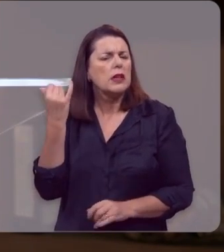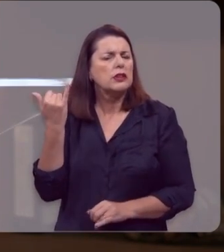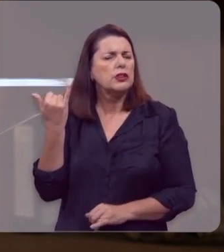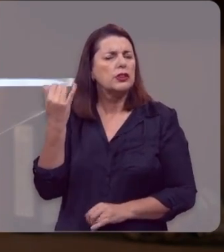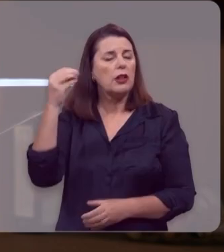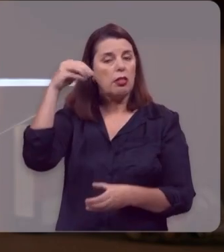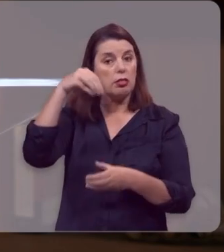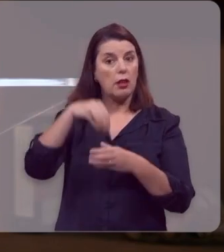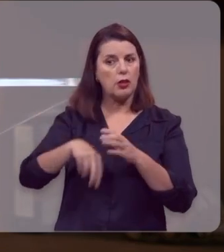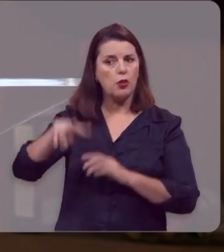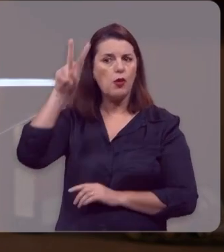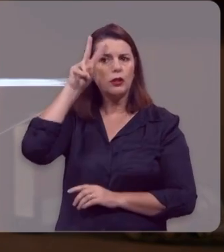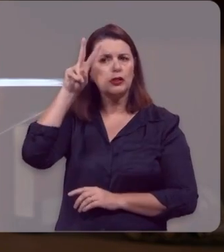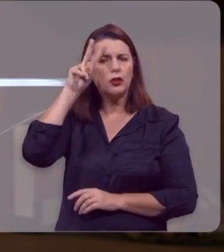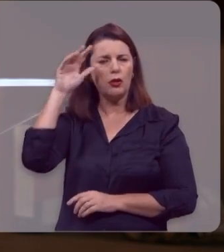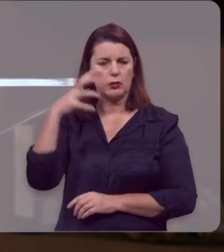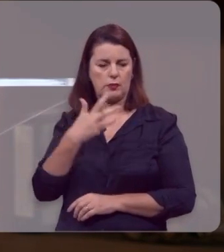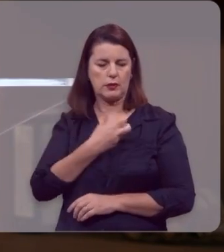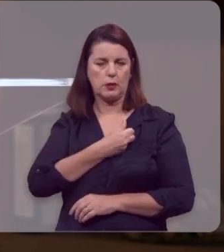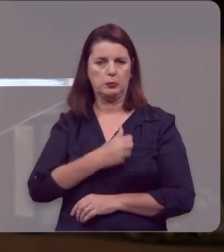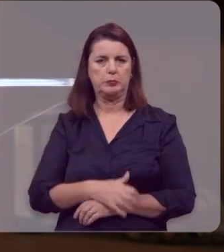história da redenção.